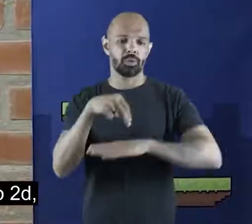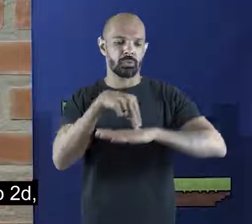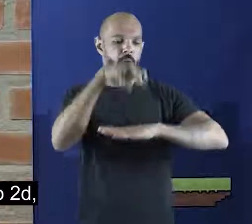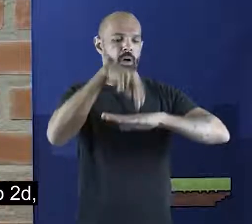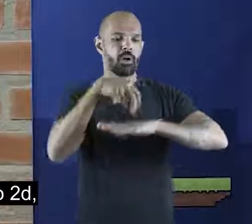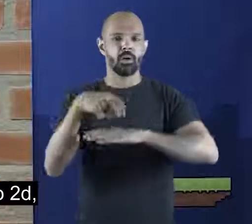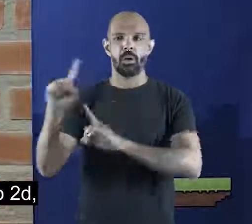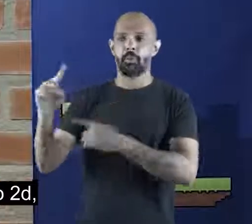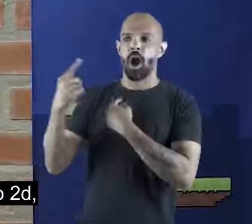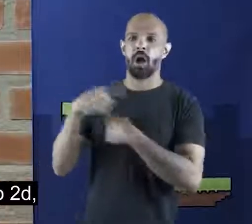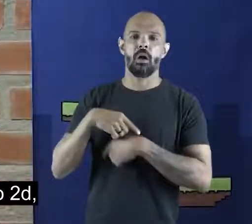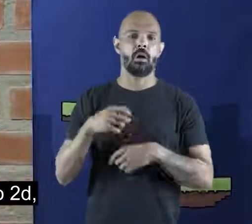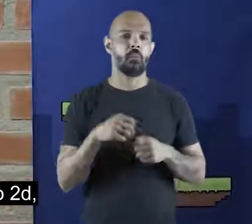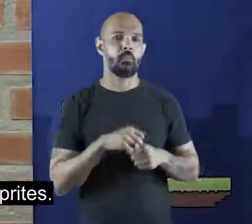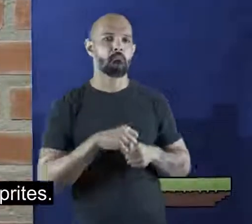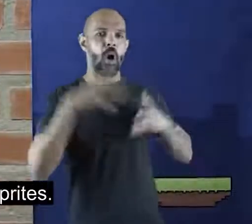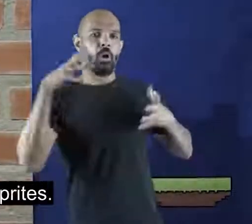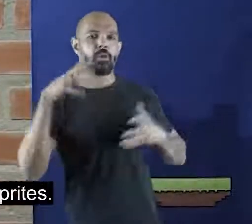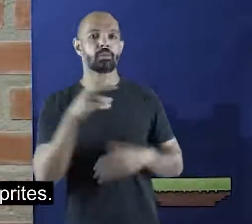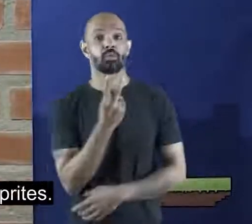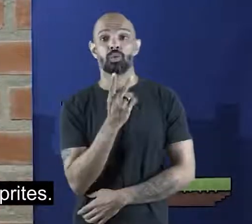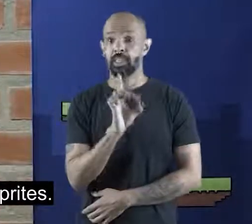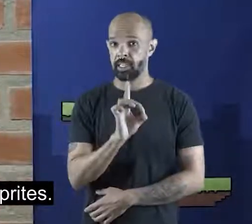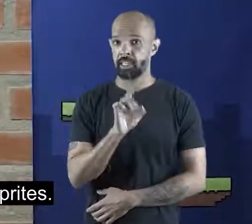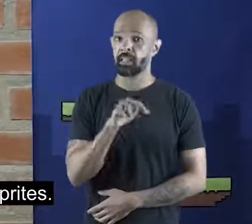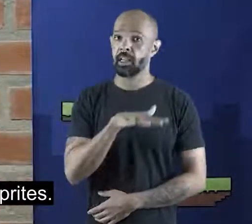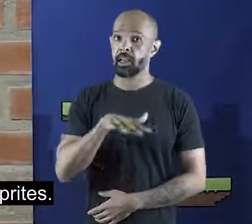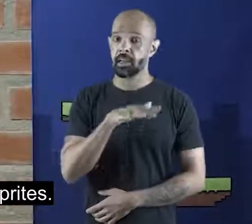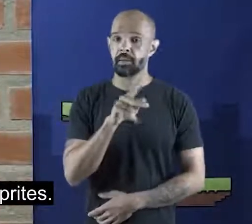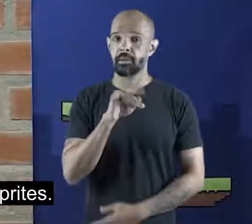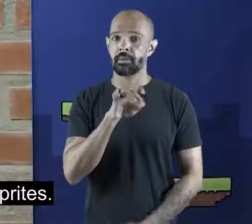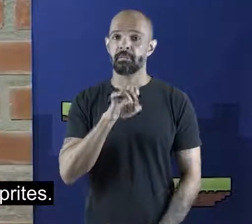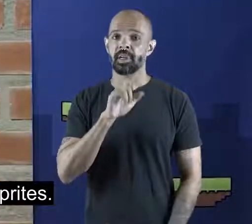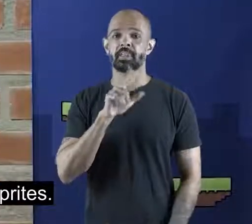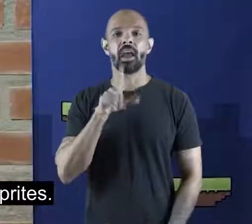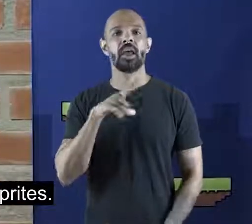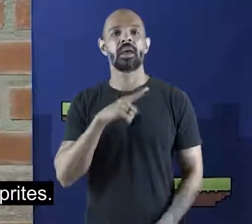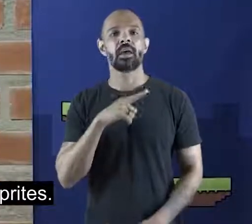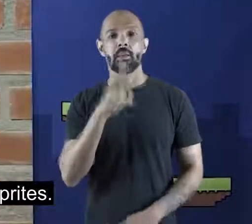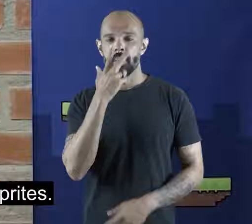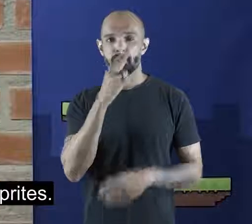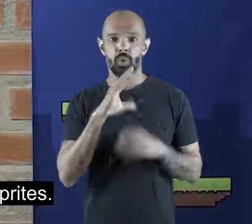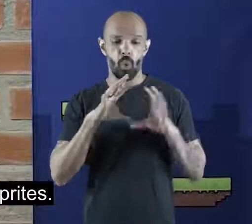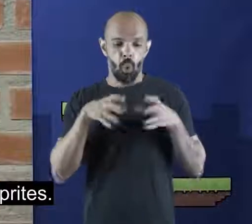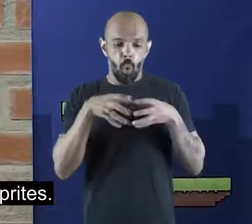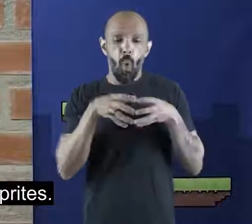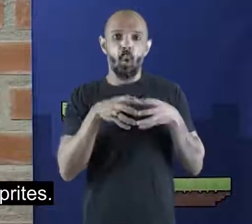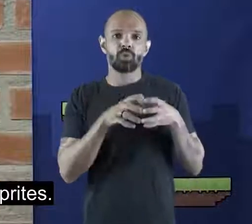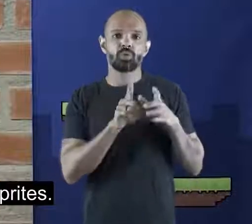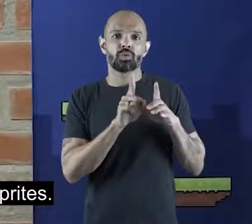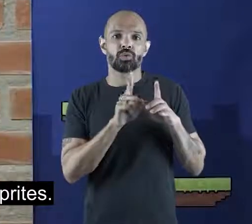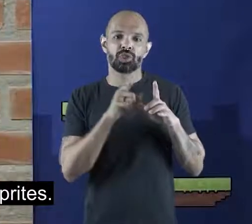ele atacando, tomando dano no mundo 2D, na pixel art, aquilo é uma animação de um conjunto de